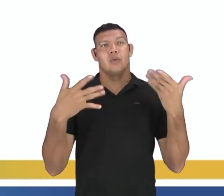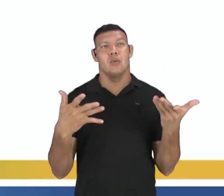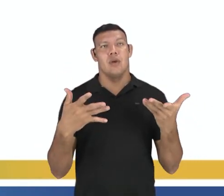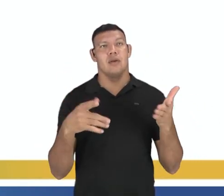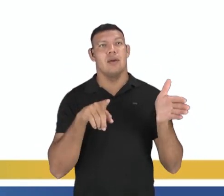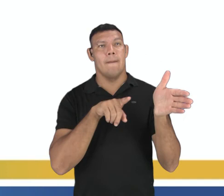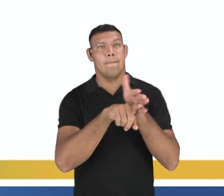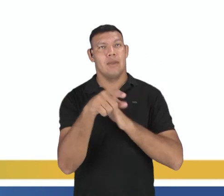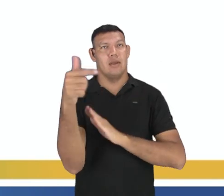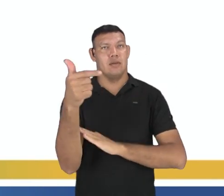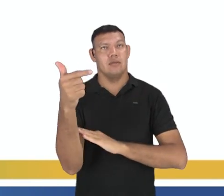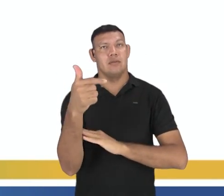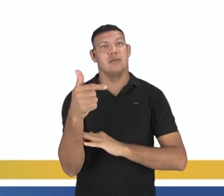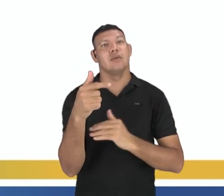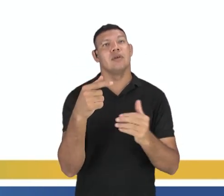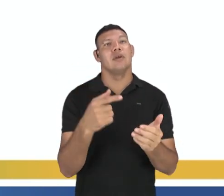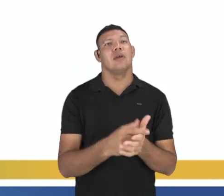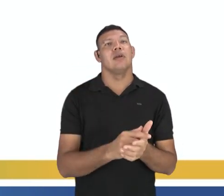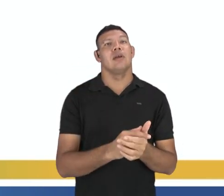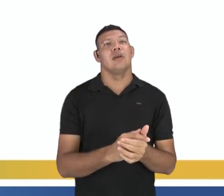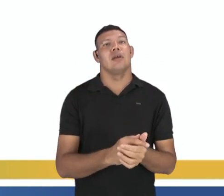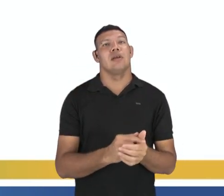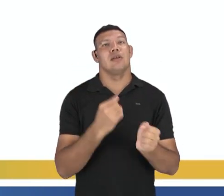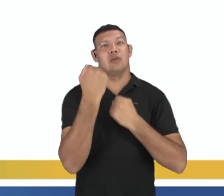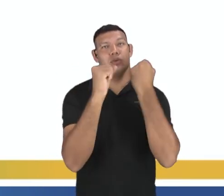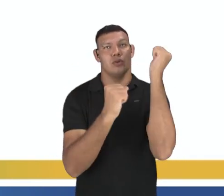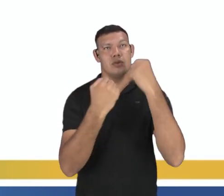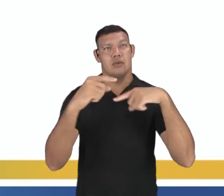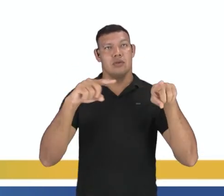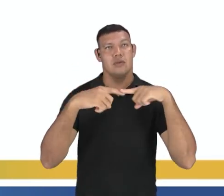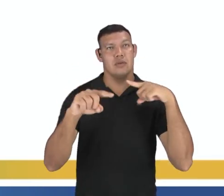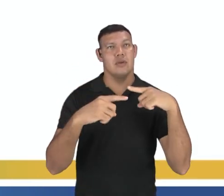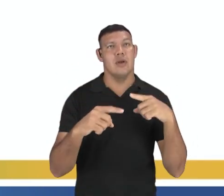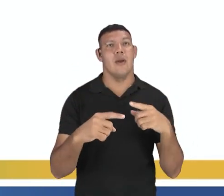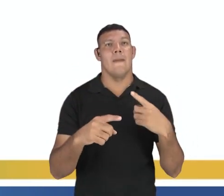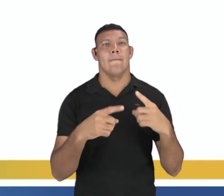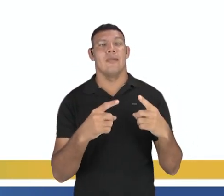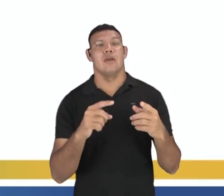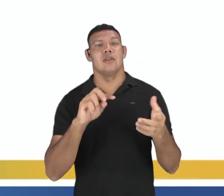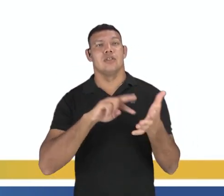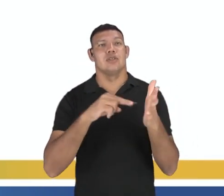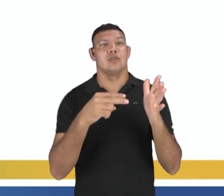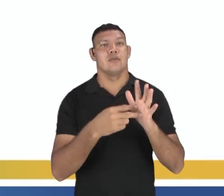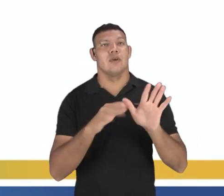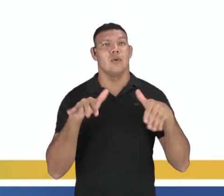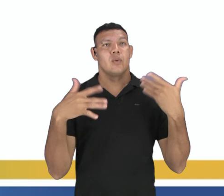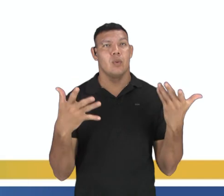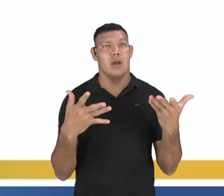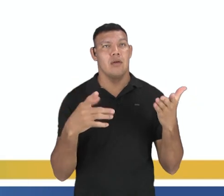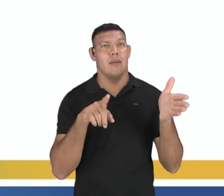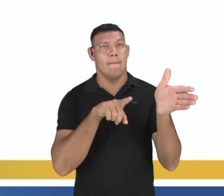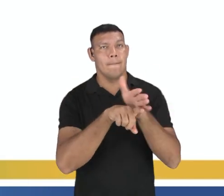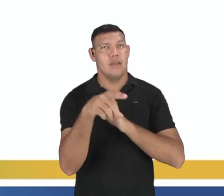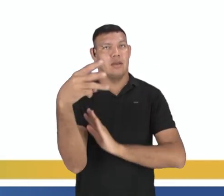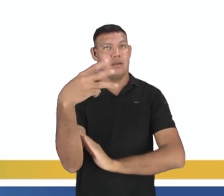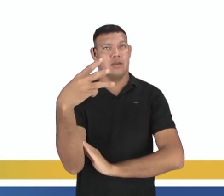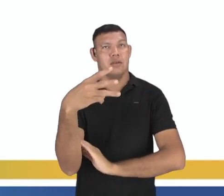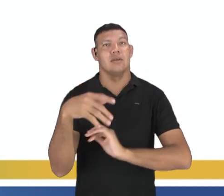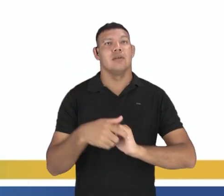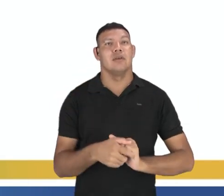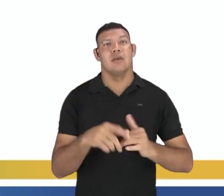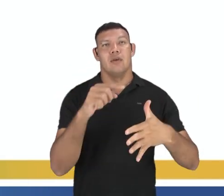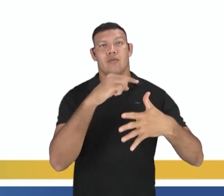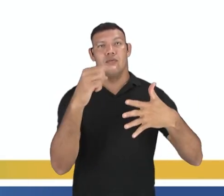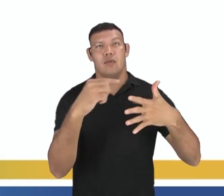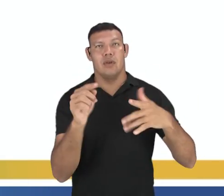da indústria fonográfica o que a música se torna terceiro Quais os fatores contribuem para o crescimento da indústria fonográfica no